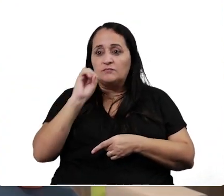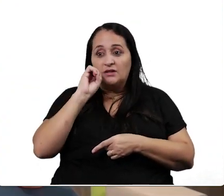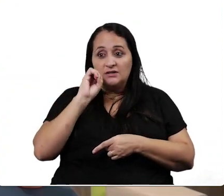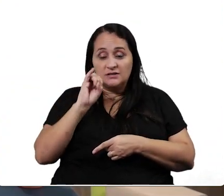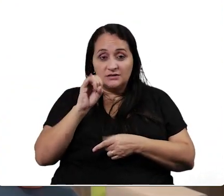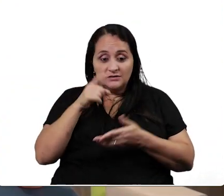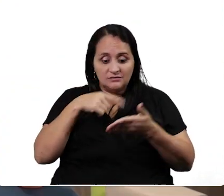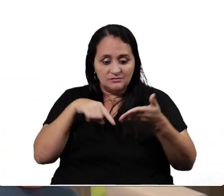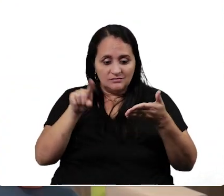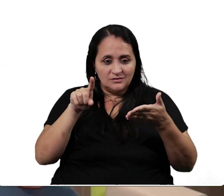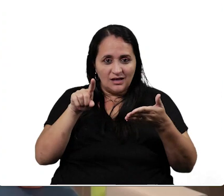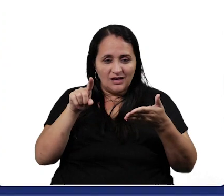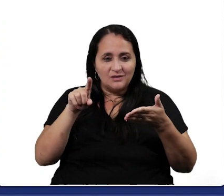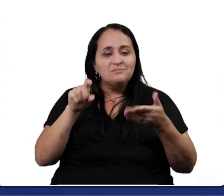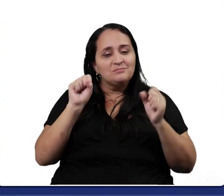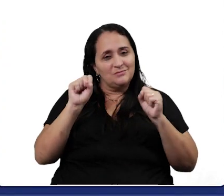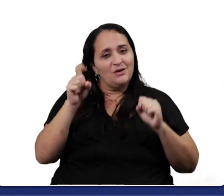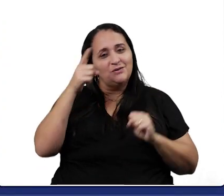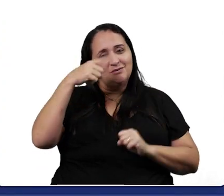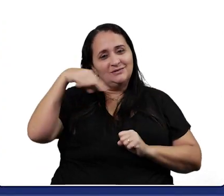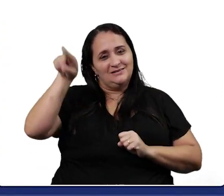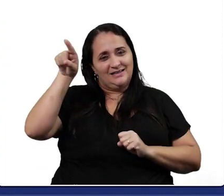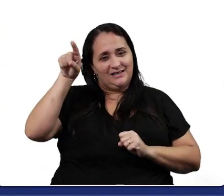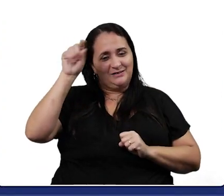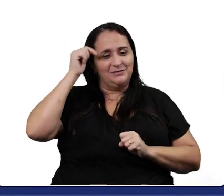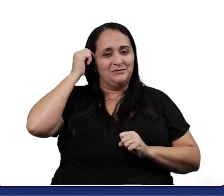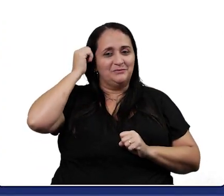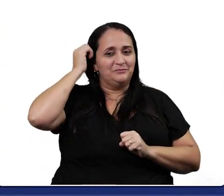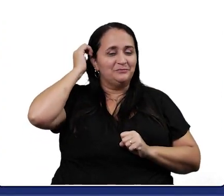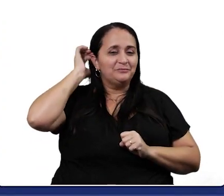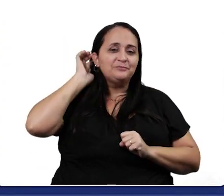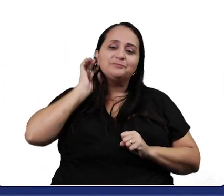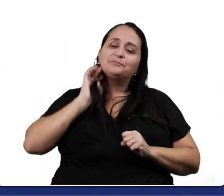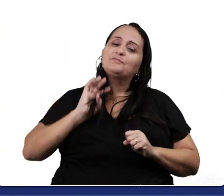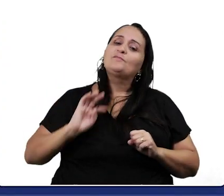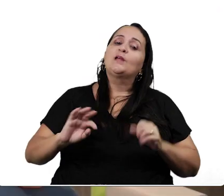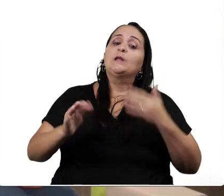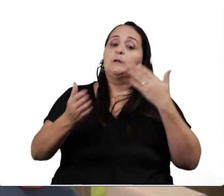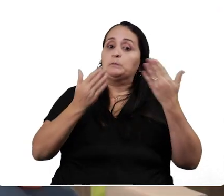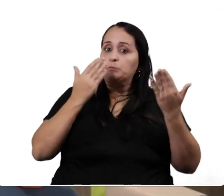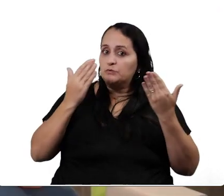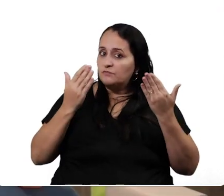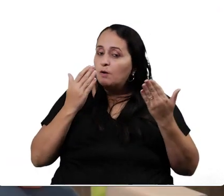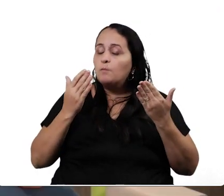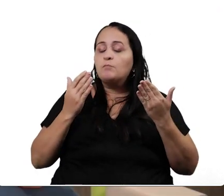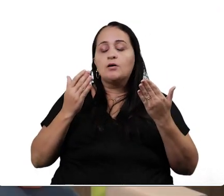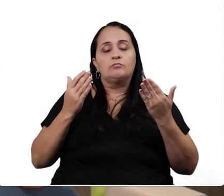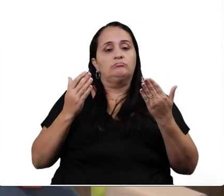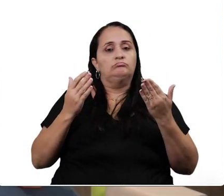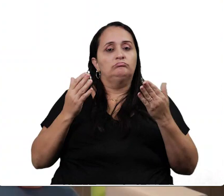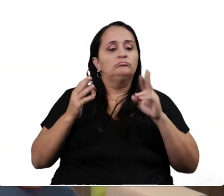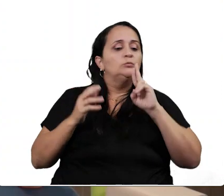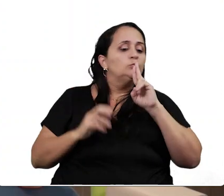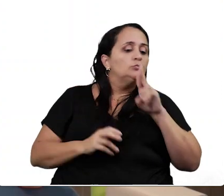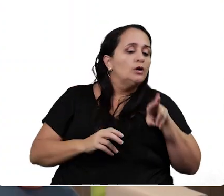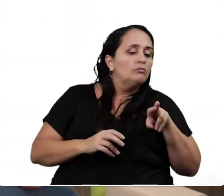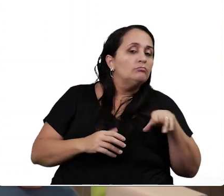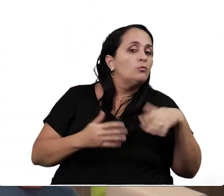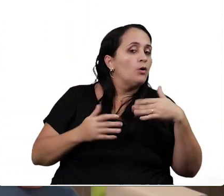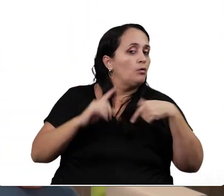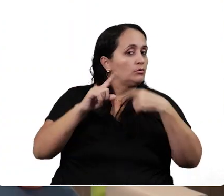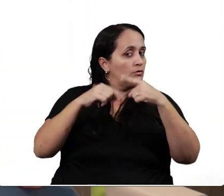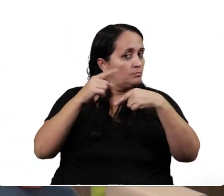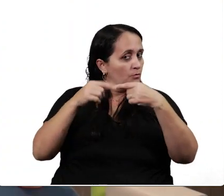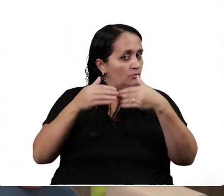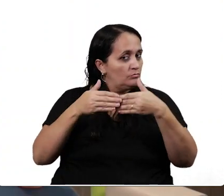certo do lado e tá tudo bem. E aí, vai comparar os resultados, tá bom? Mas essa comparação é mais na